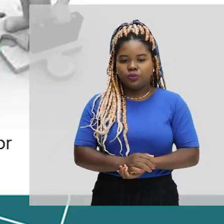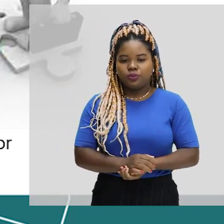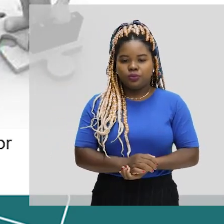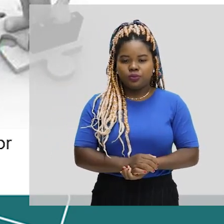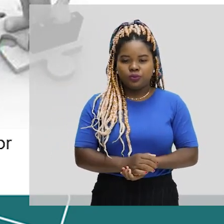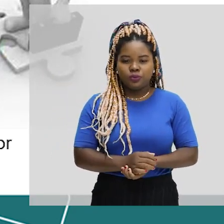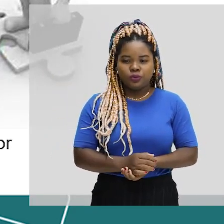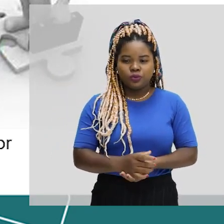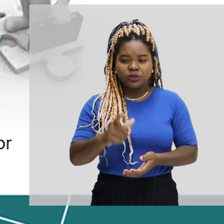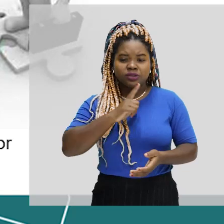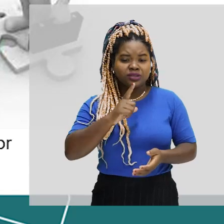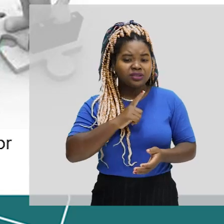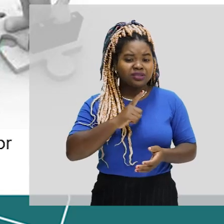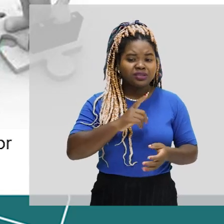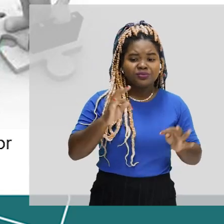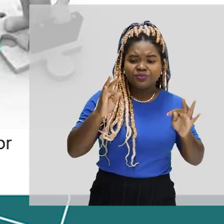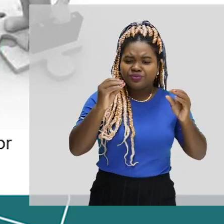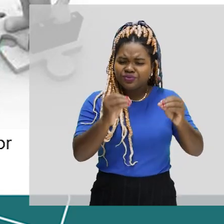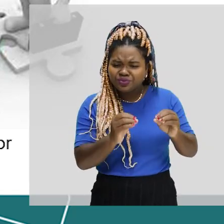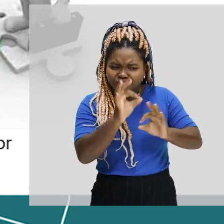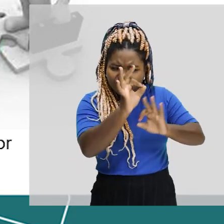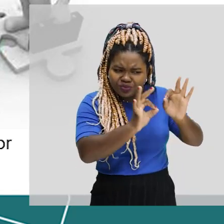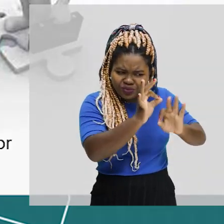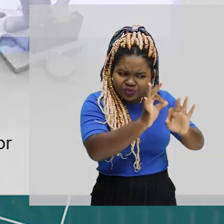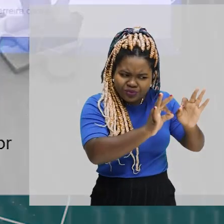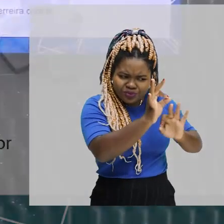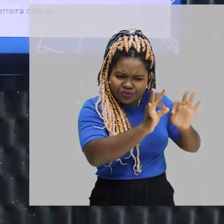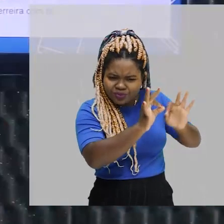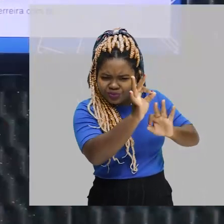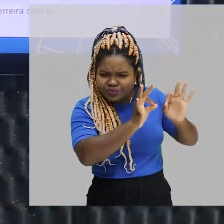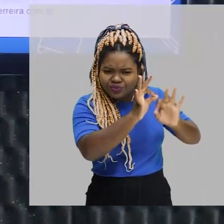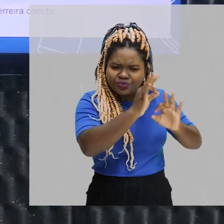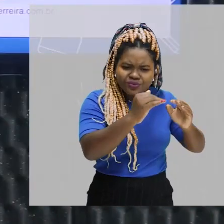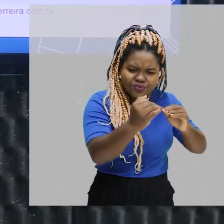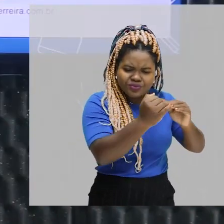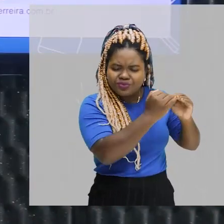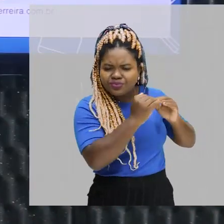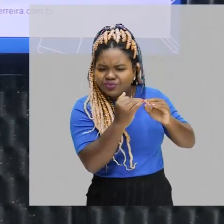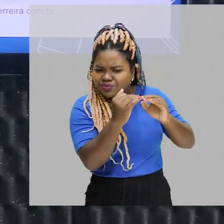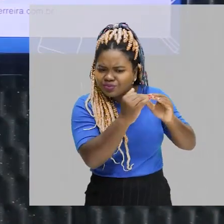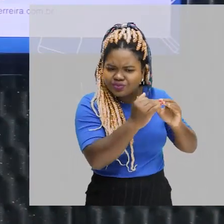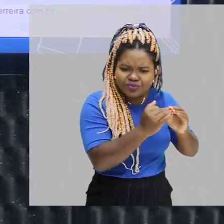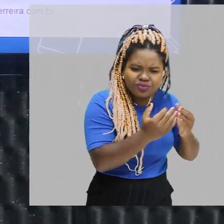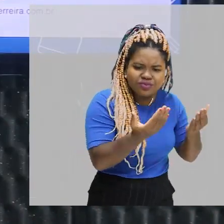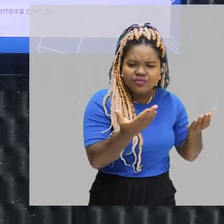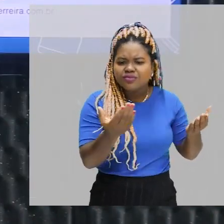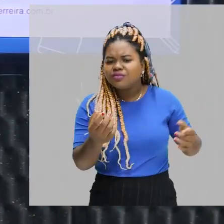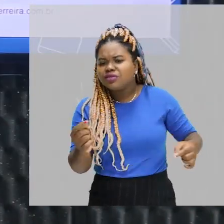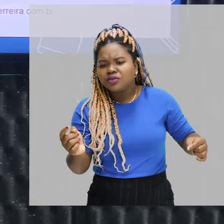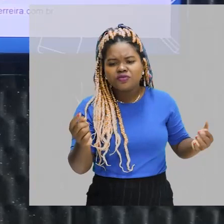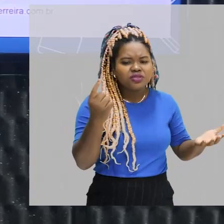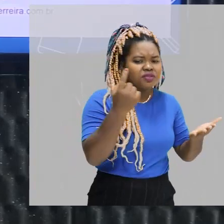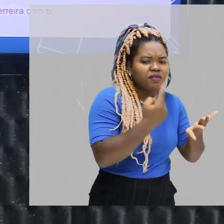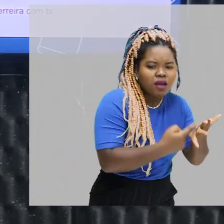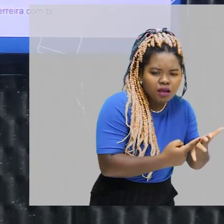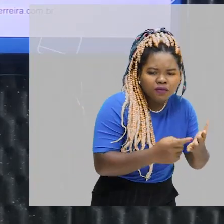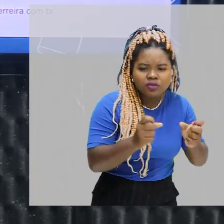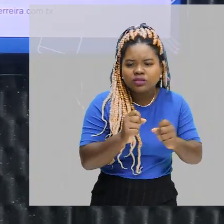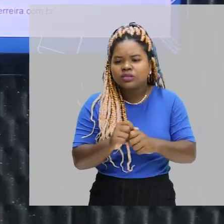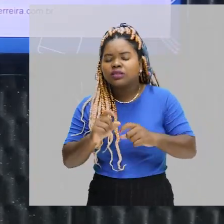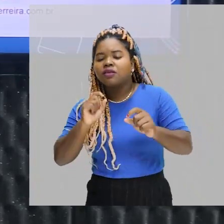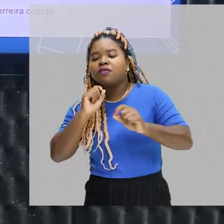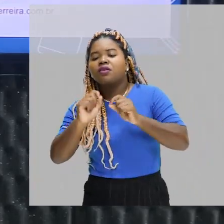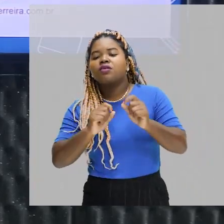Ou seja, você vai deixar tudo em comum acordo. Ou seja, você vai combinar, você vai